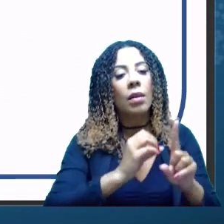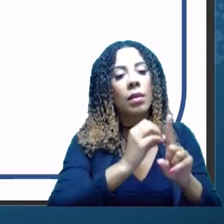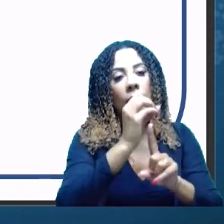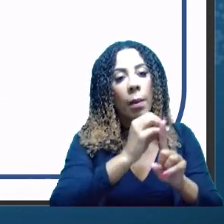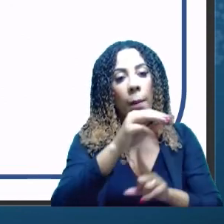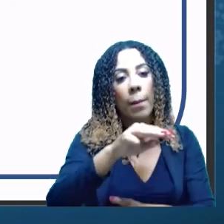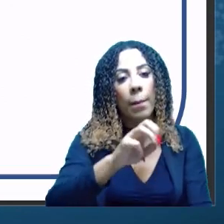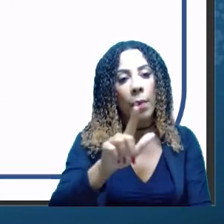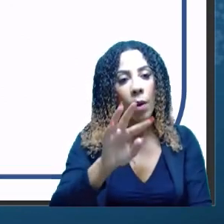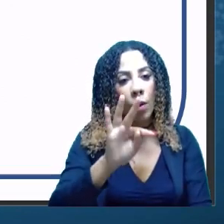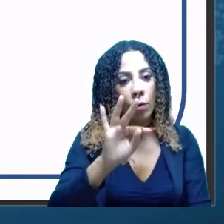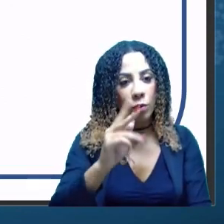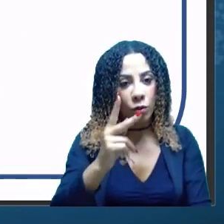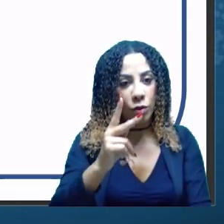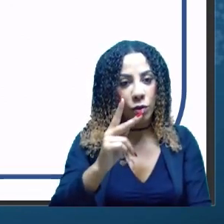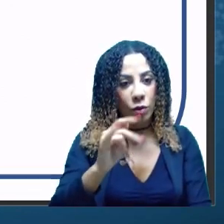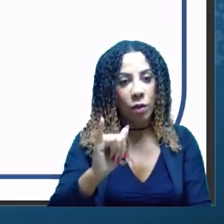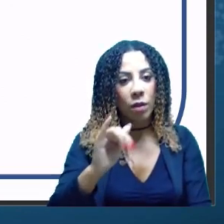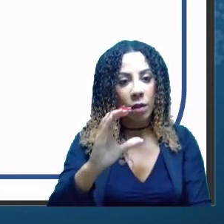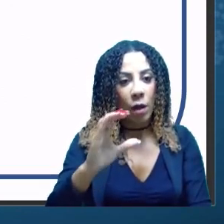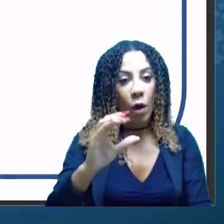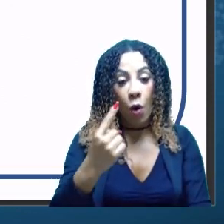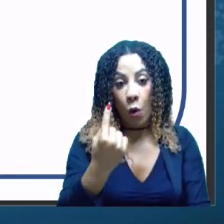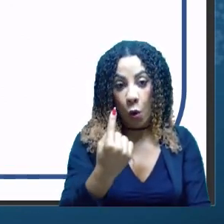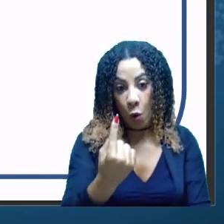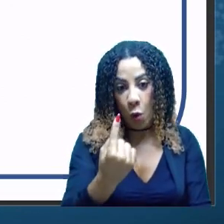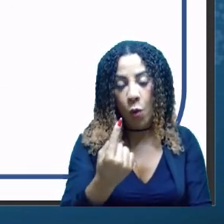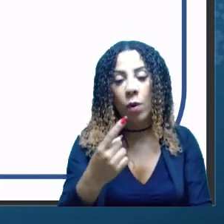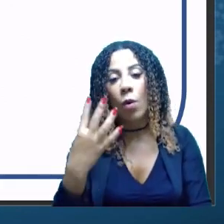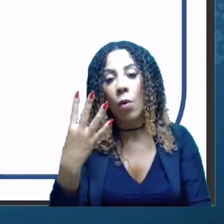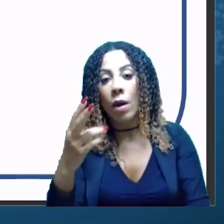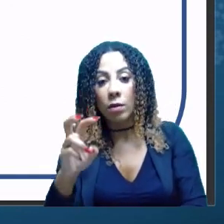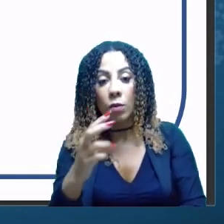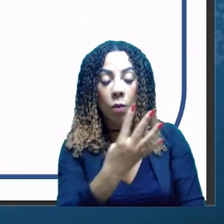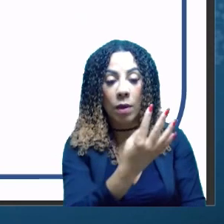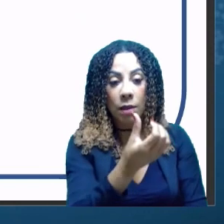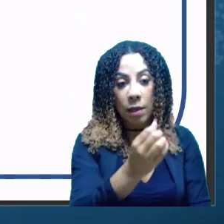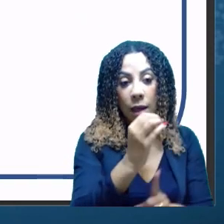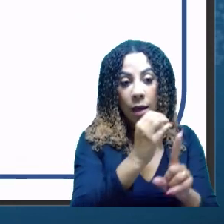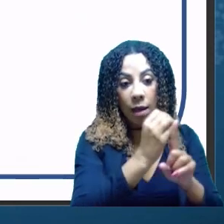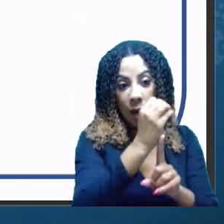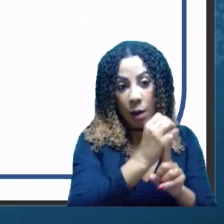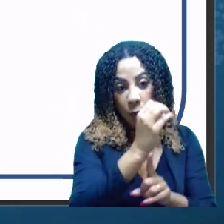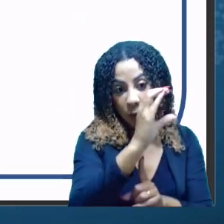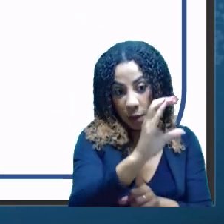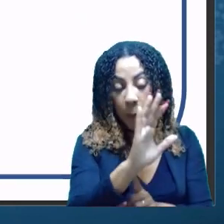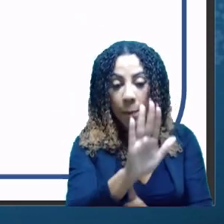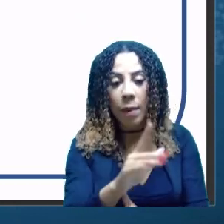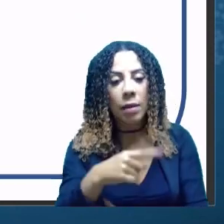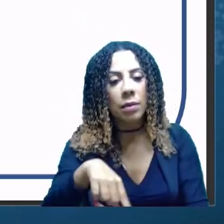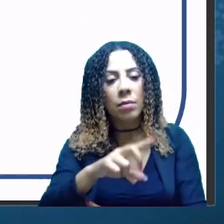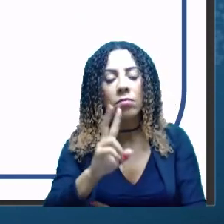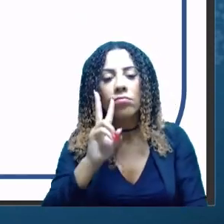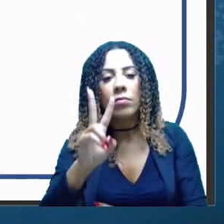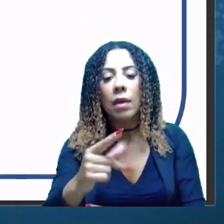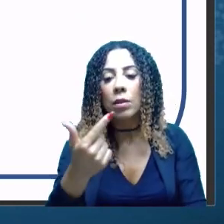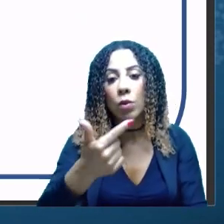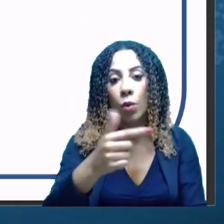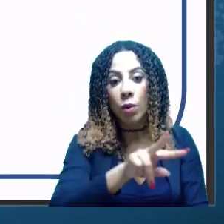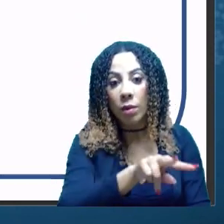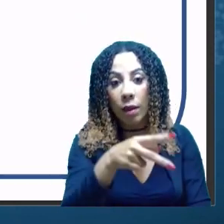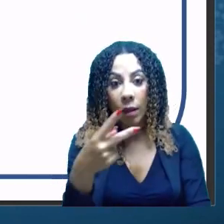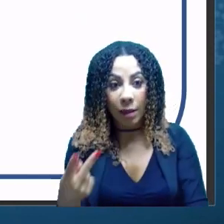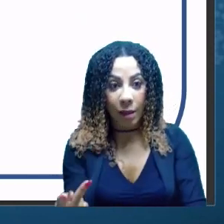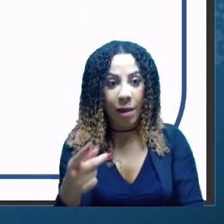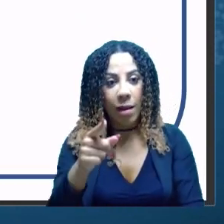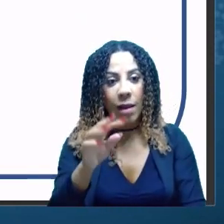ambas as proteínas foram similares, em torno de 45 a 46 graus Celsius. Contudo, quando observamos a segunda transição, a TM2, a gente observa que